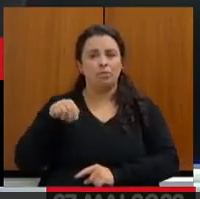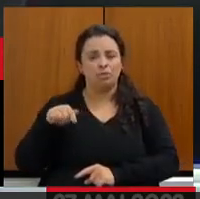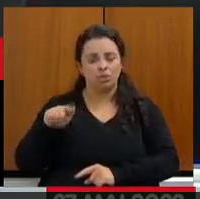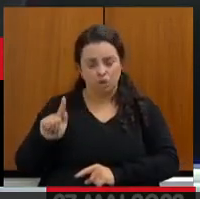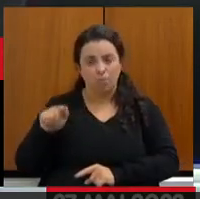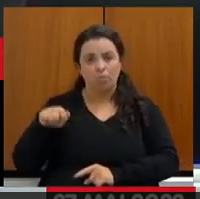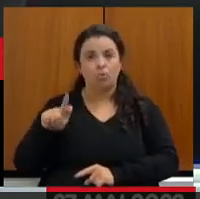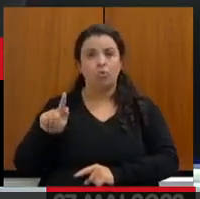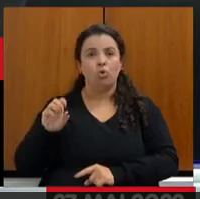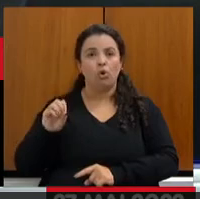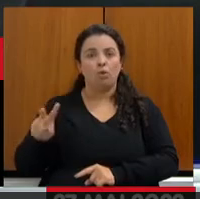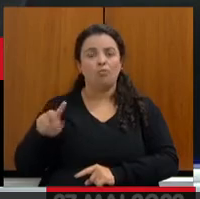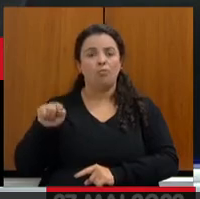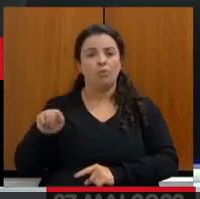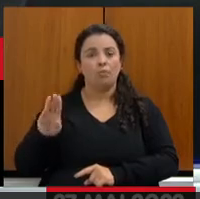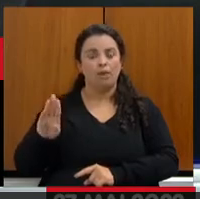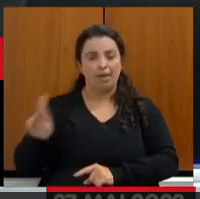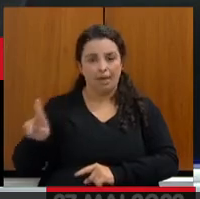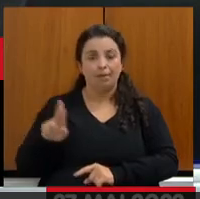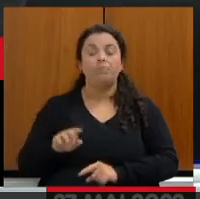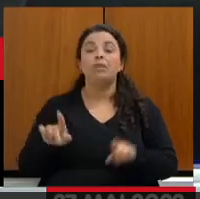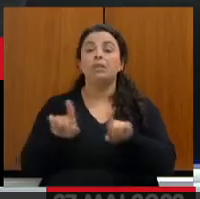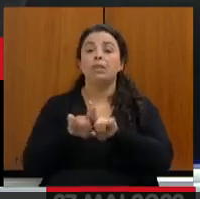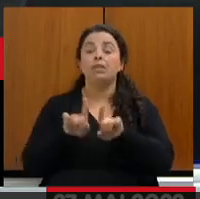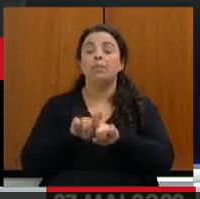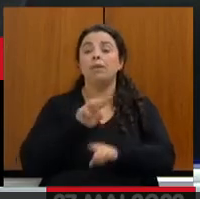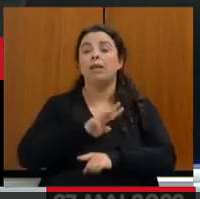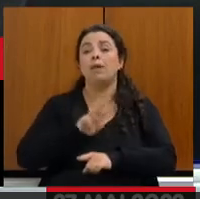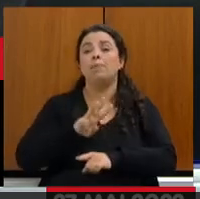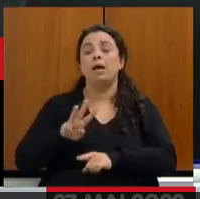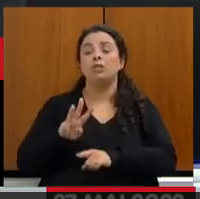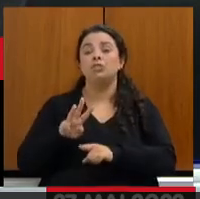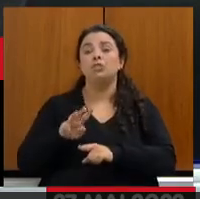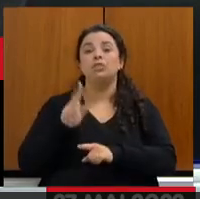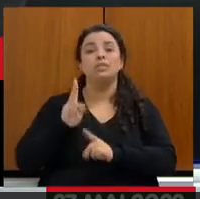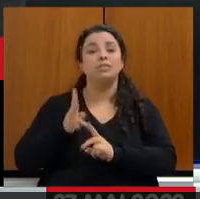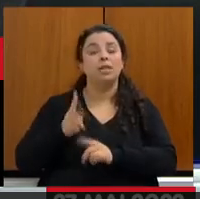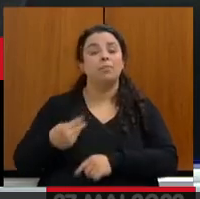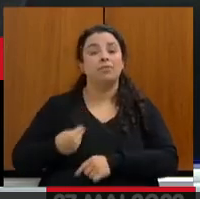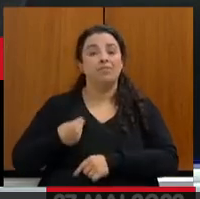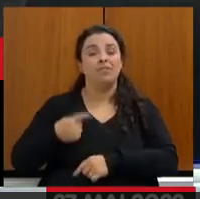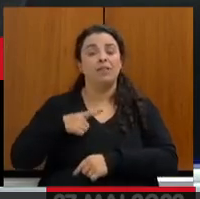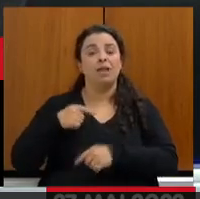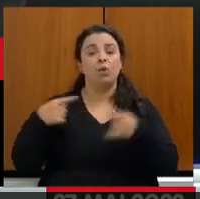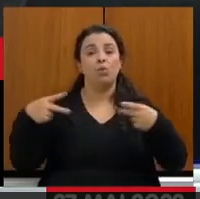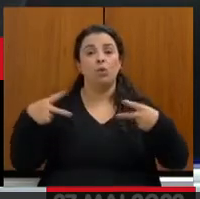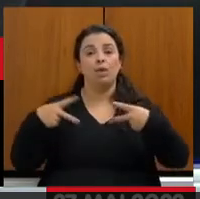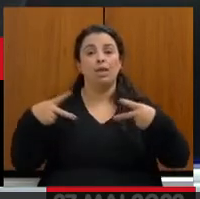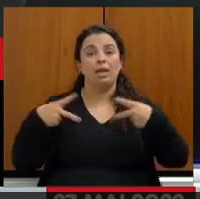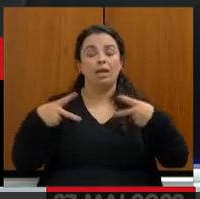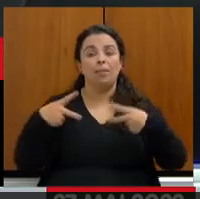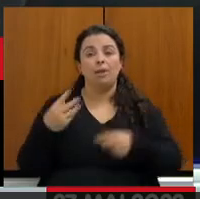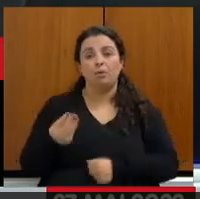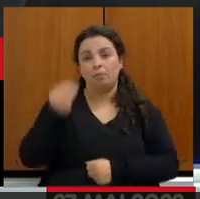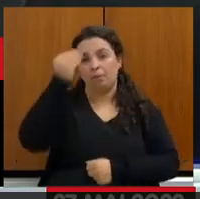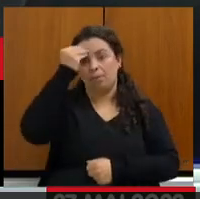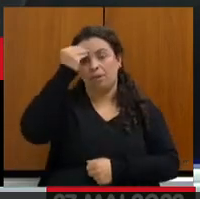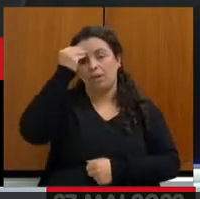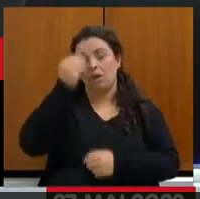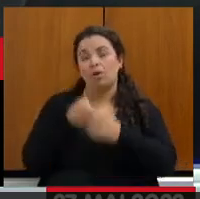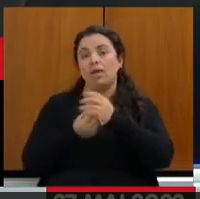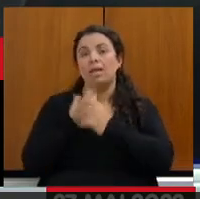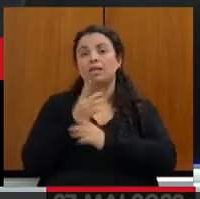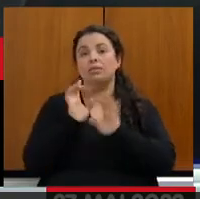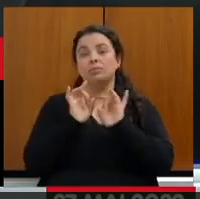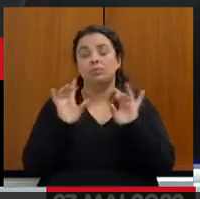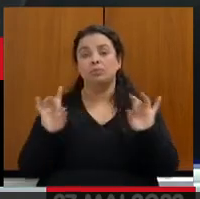www.aherj.com.br ainda na página do evento poderá ser encontrado o link para o memorial criado especialmente